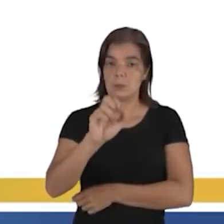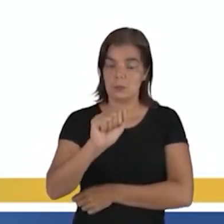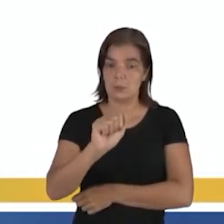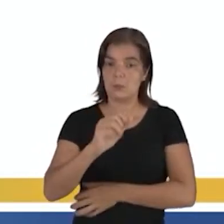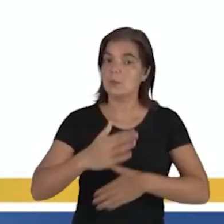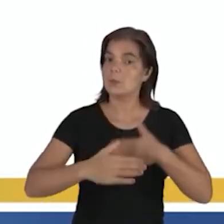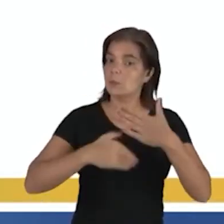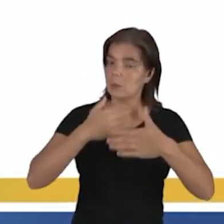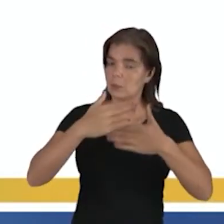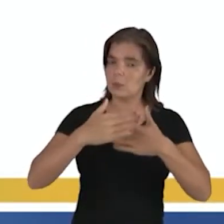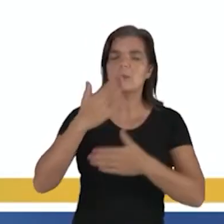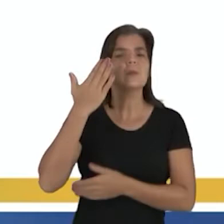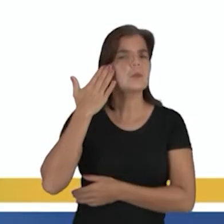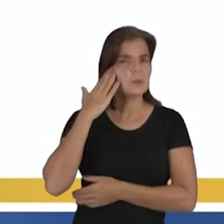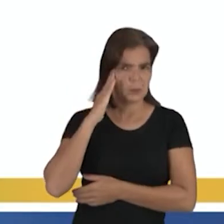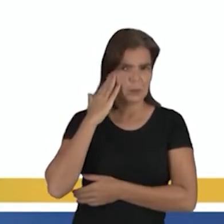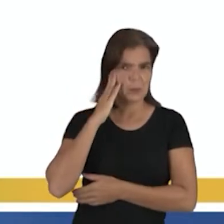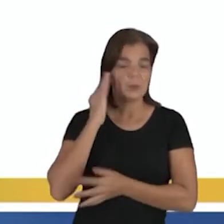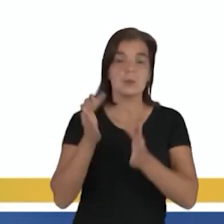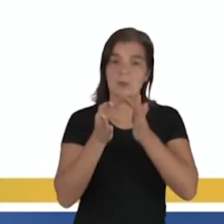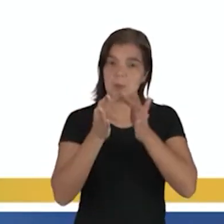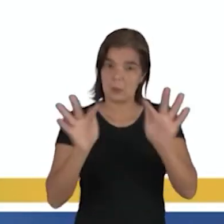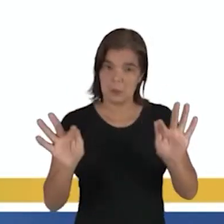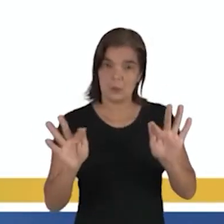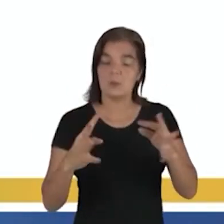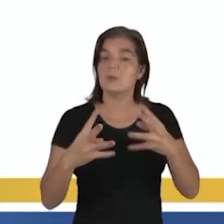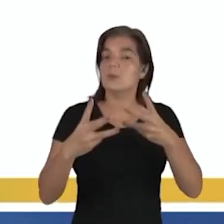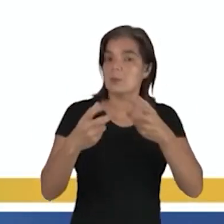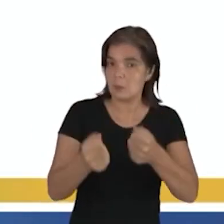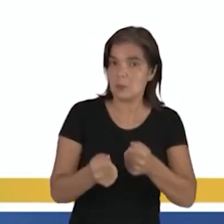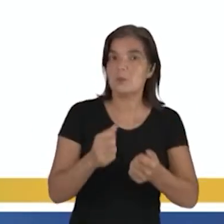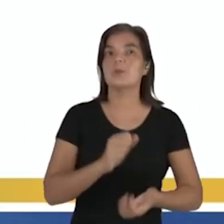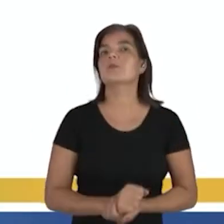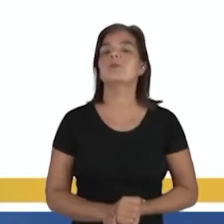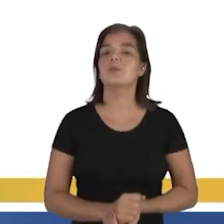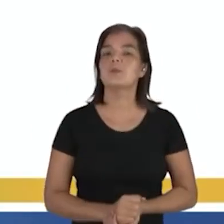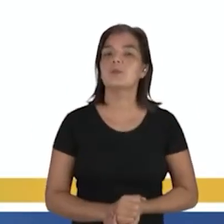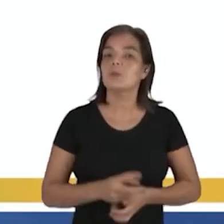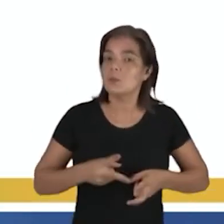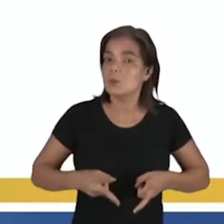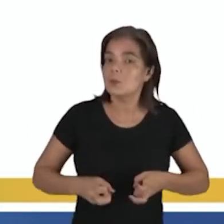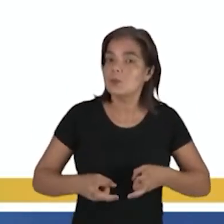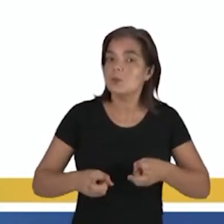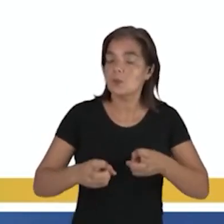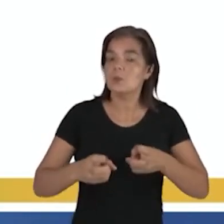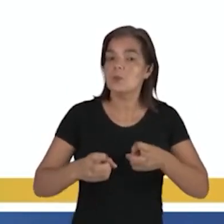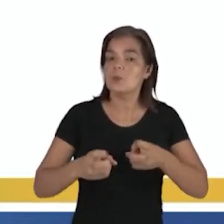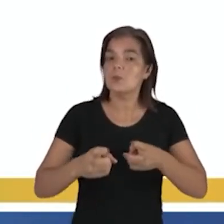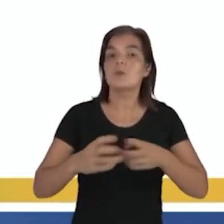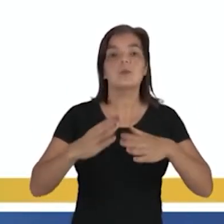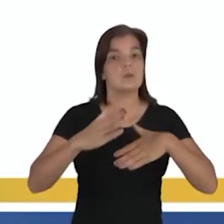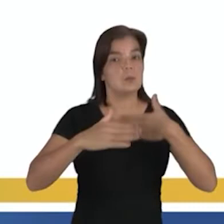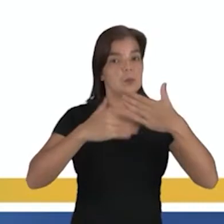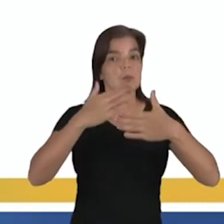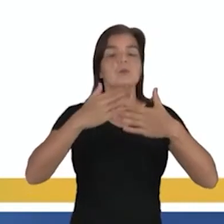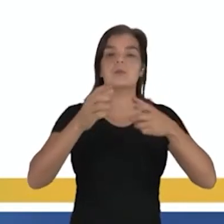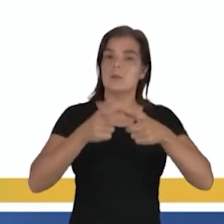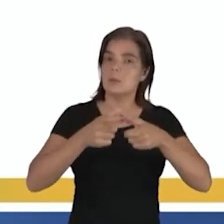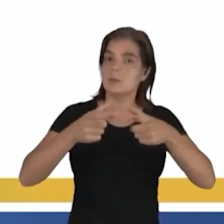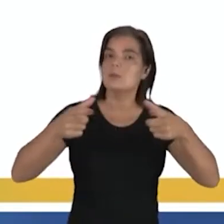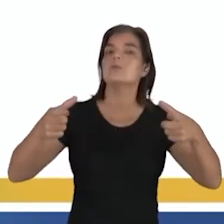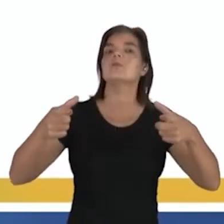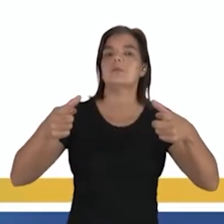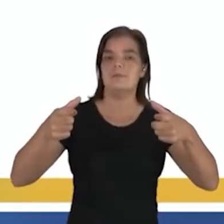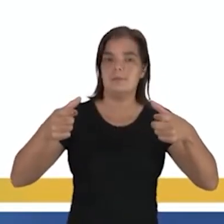Entendeu o sentido completo? Entendeu que a frase está no sentido completo? Que o câncer de próstata evolui, ele